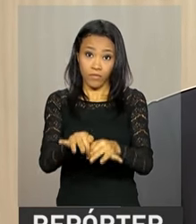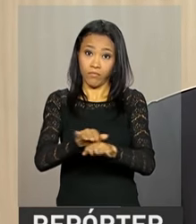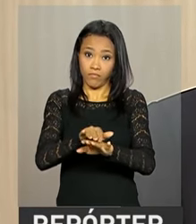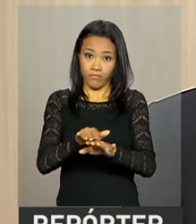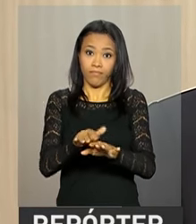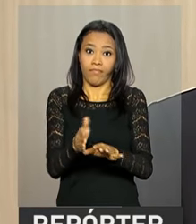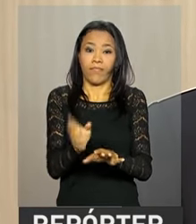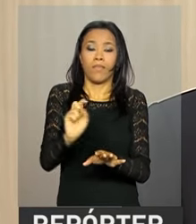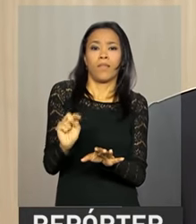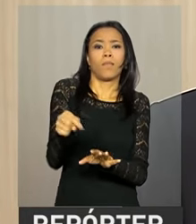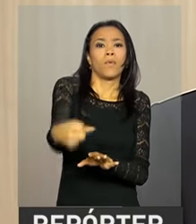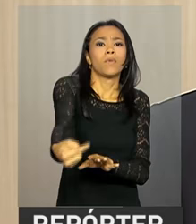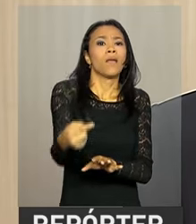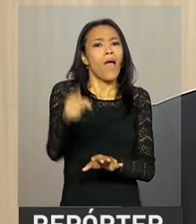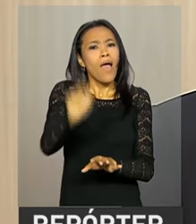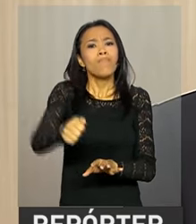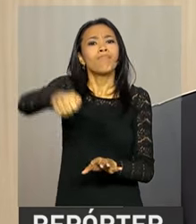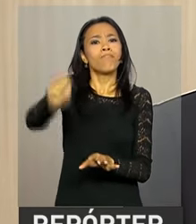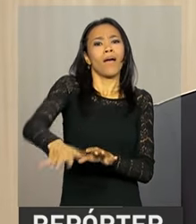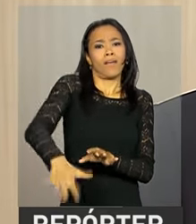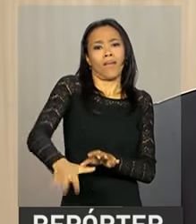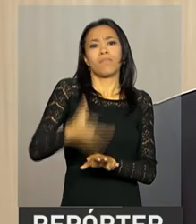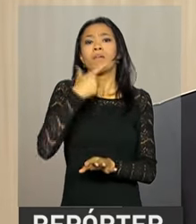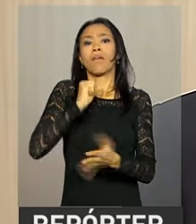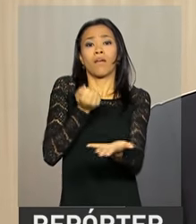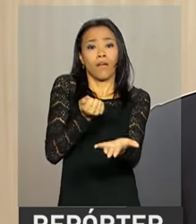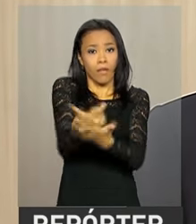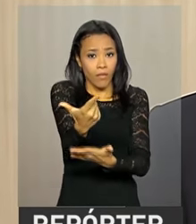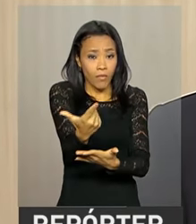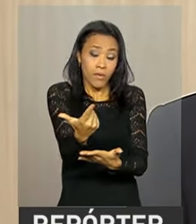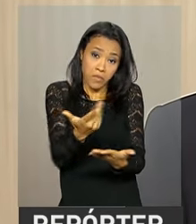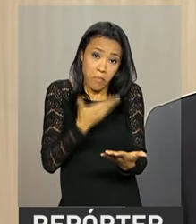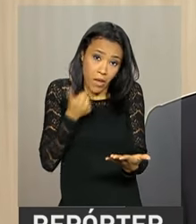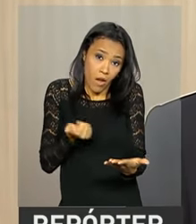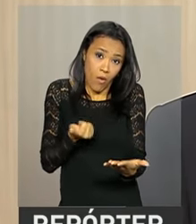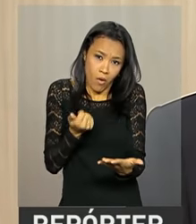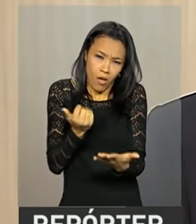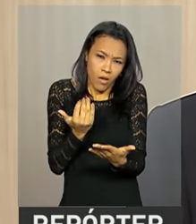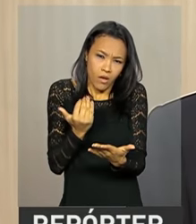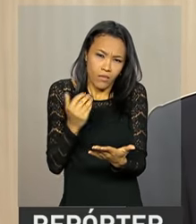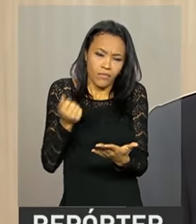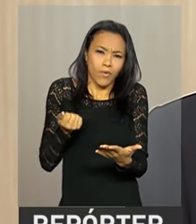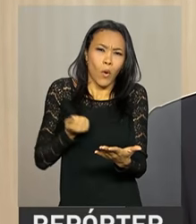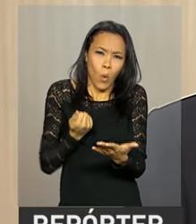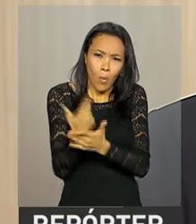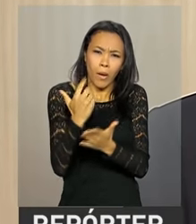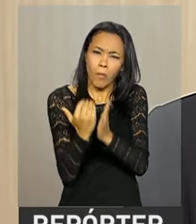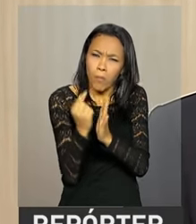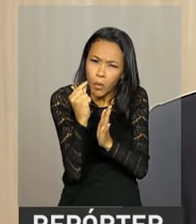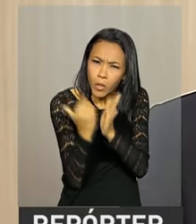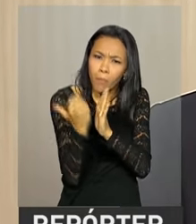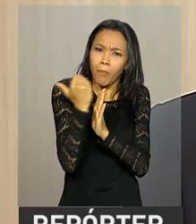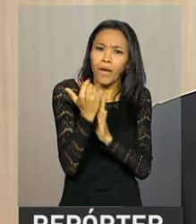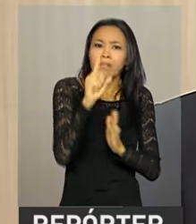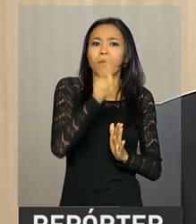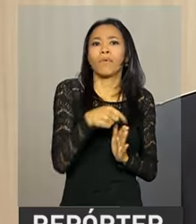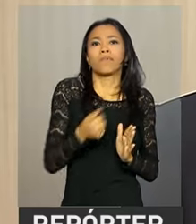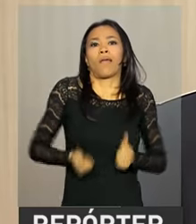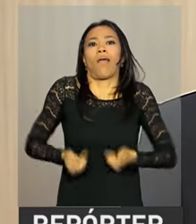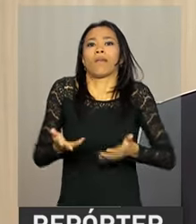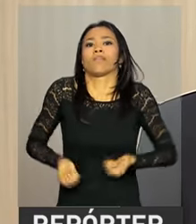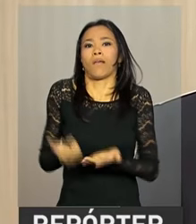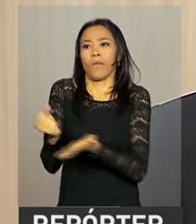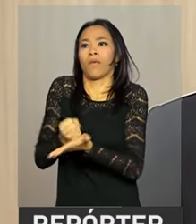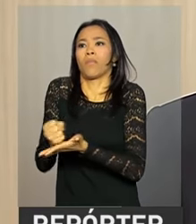ah, é uma produção mais barata para o consumidor e para o país, que é melhor você gastar um pouco mais com alimento melhor do que gastar depois com remédio, com